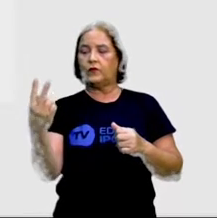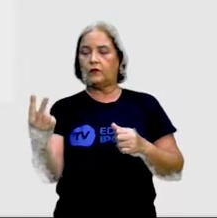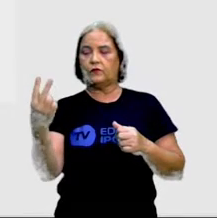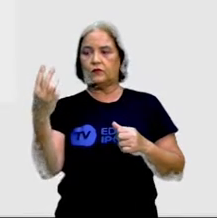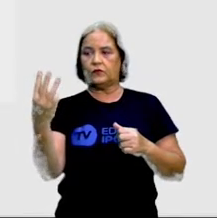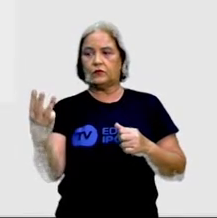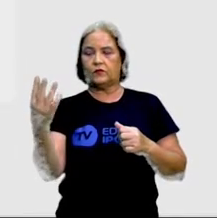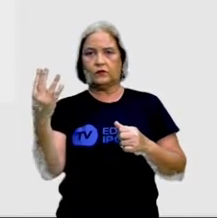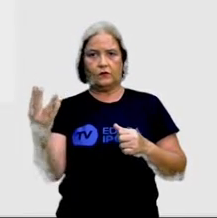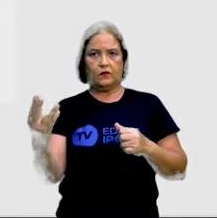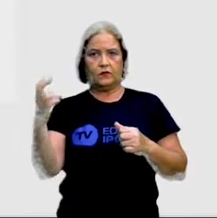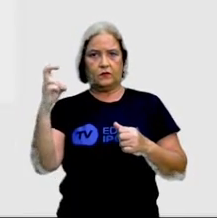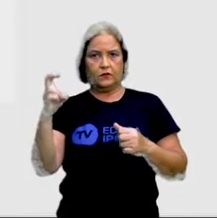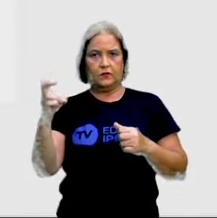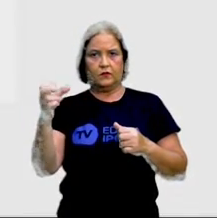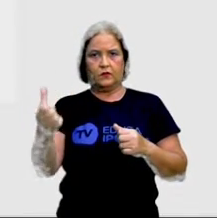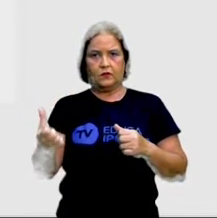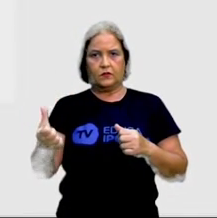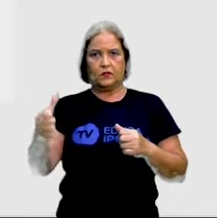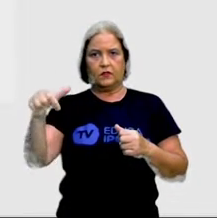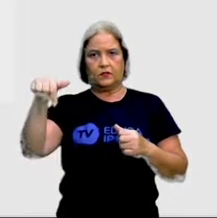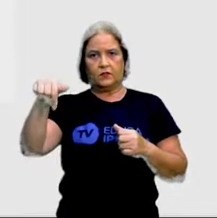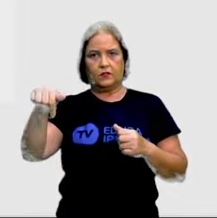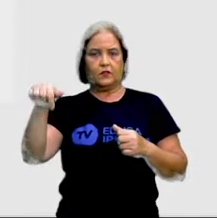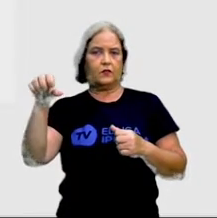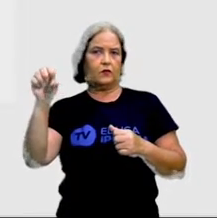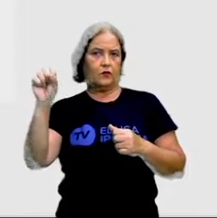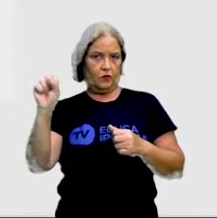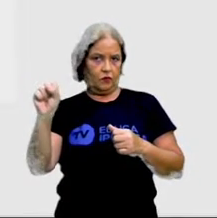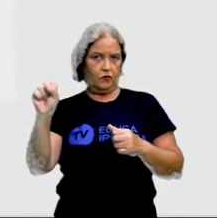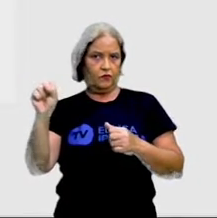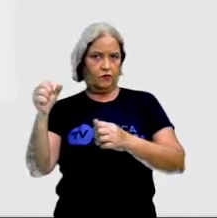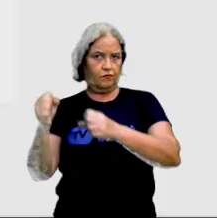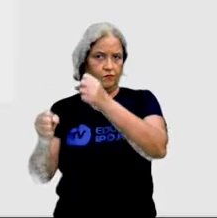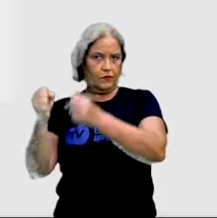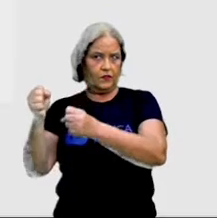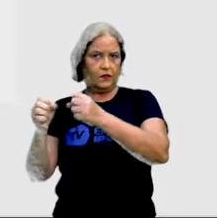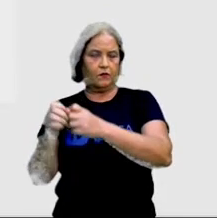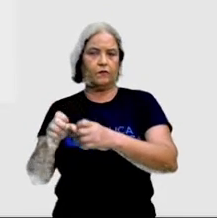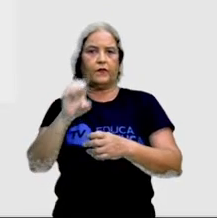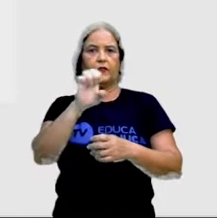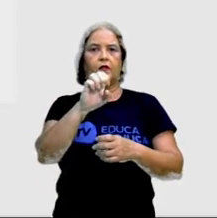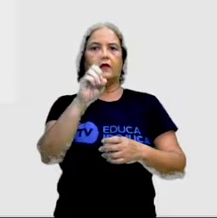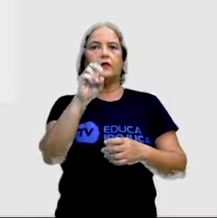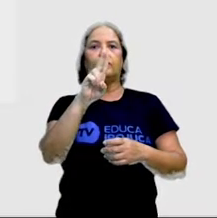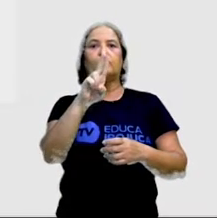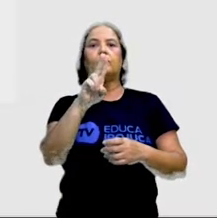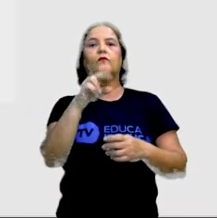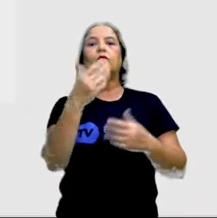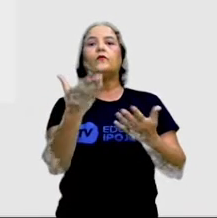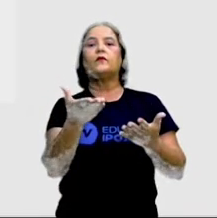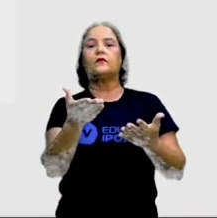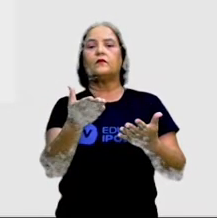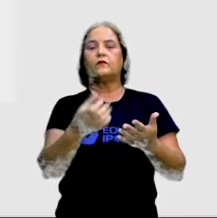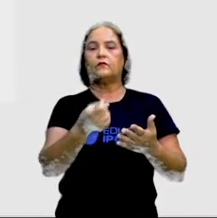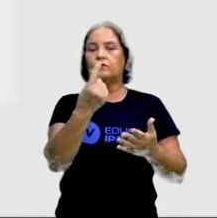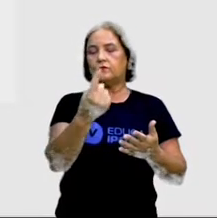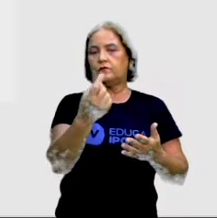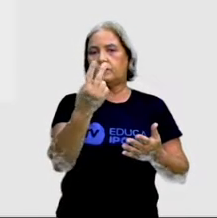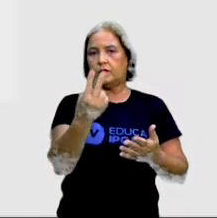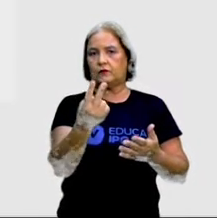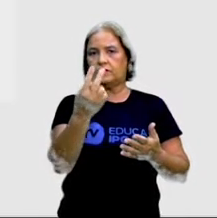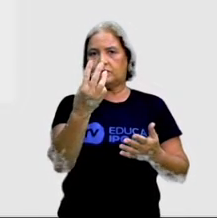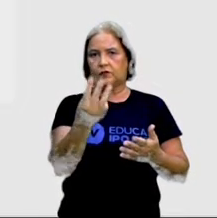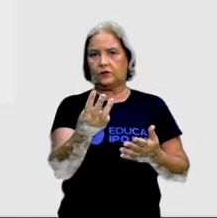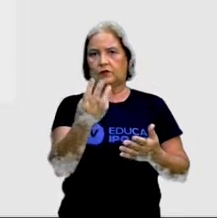3 4 5 6 7 8 Eduardo quantos carros 1